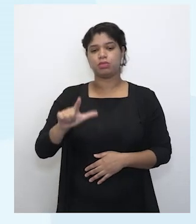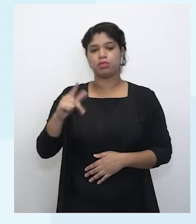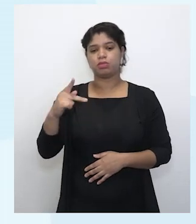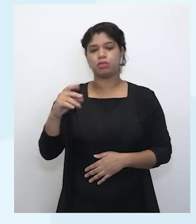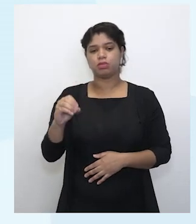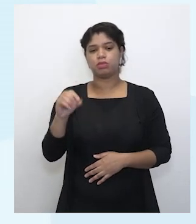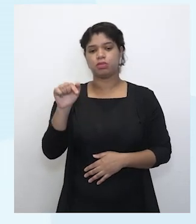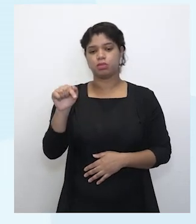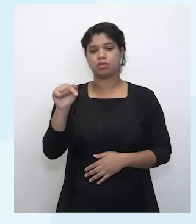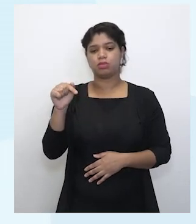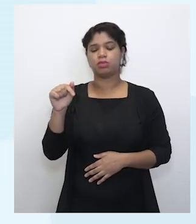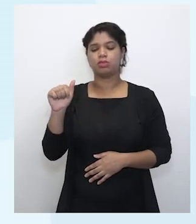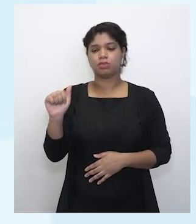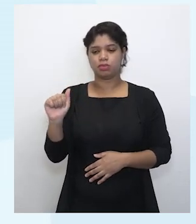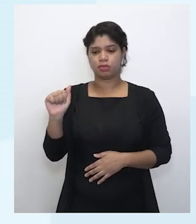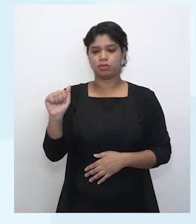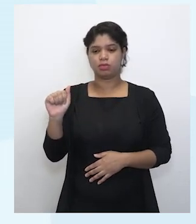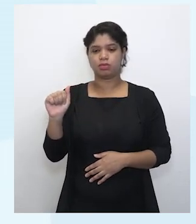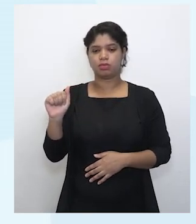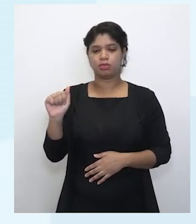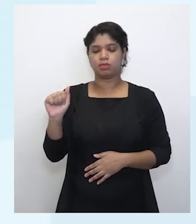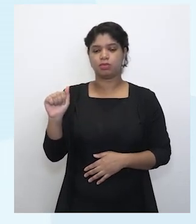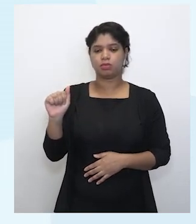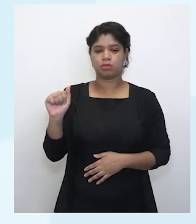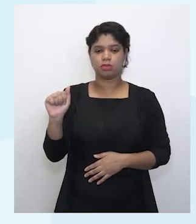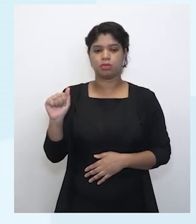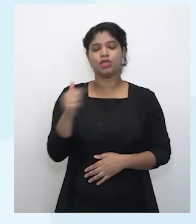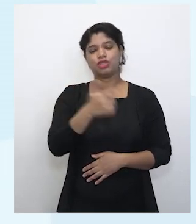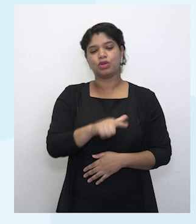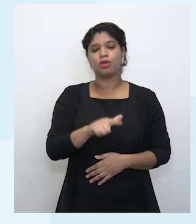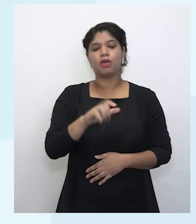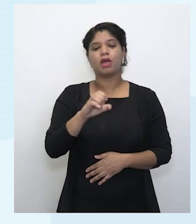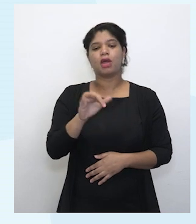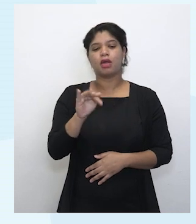EF02 LP, EF02